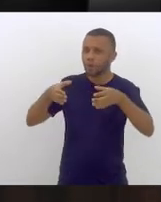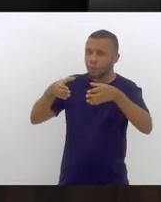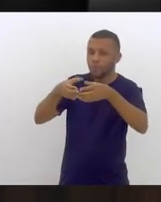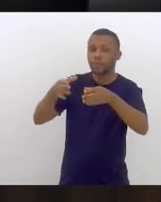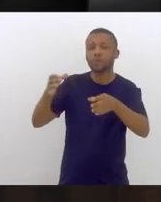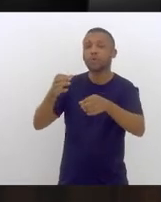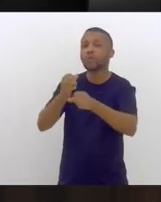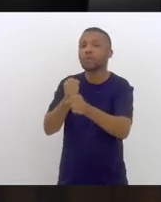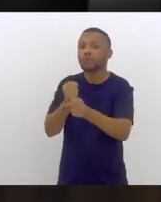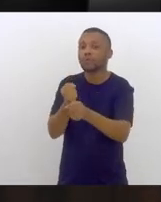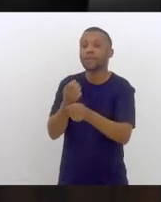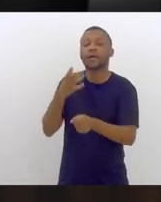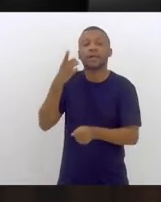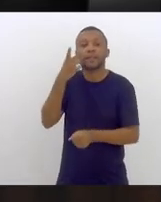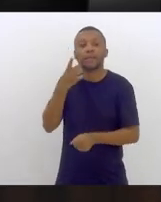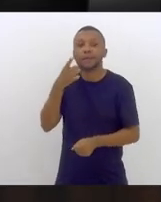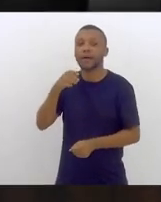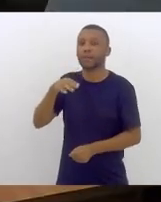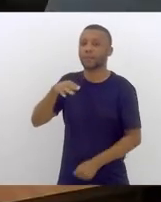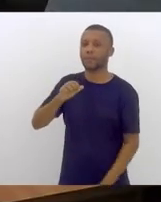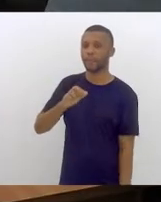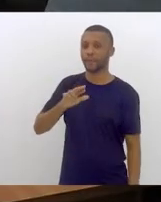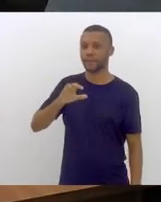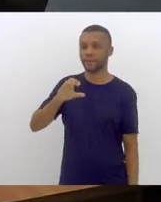Márcio Canella.